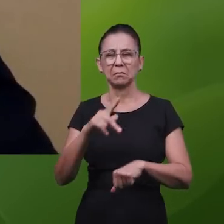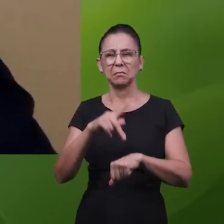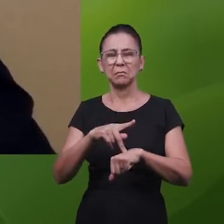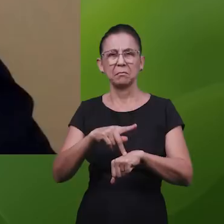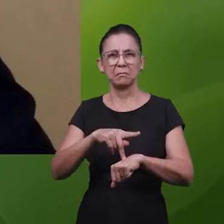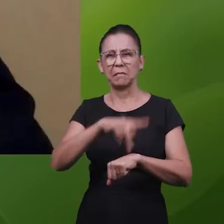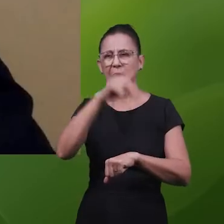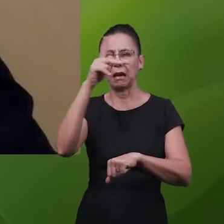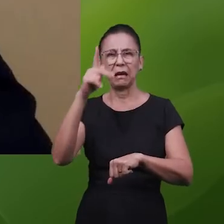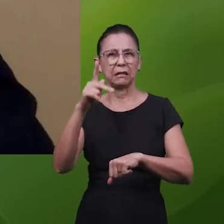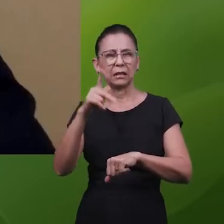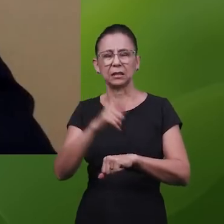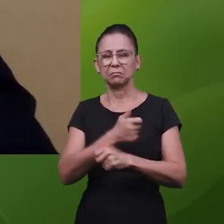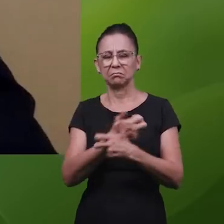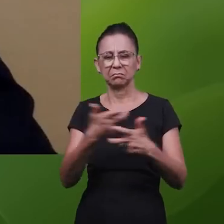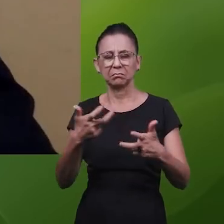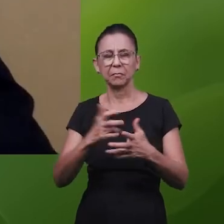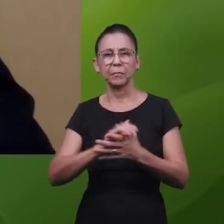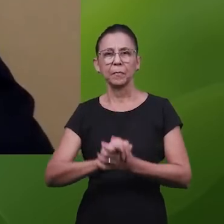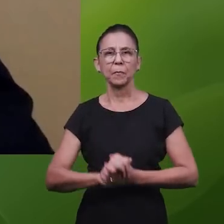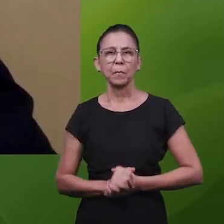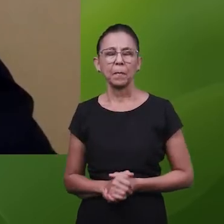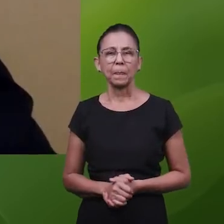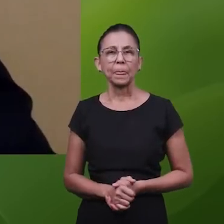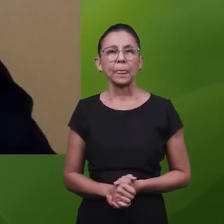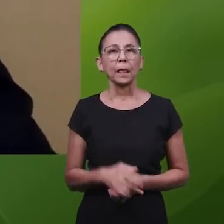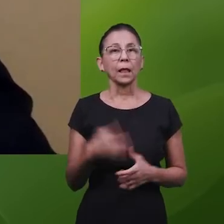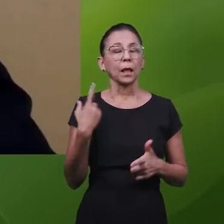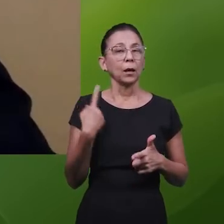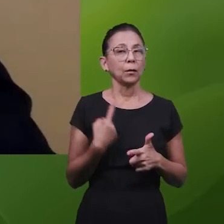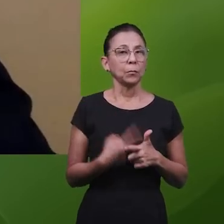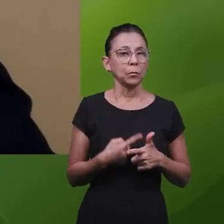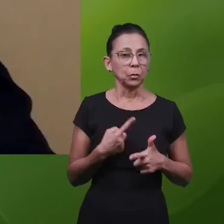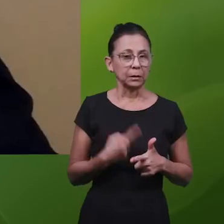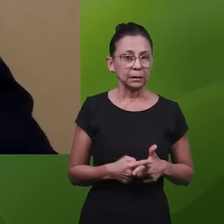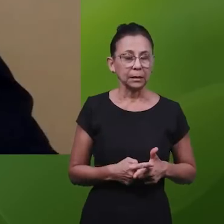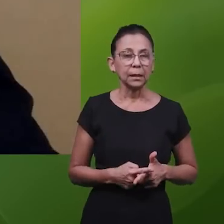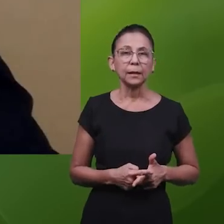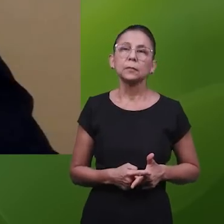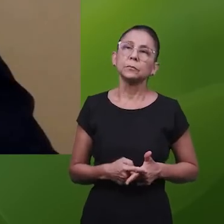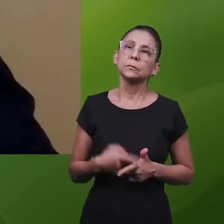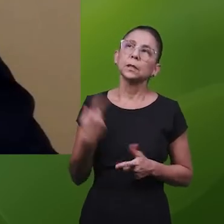uma pessoa, nas situações mais difíceis,